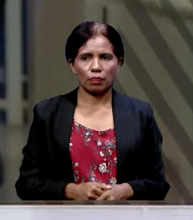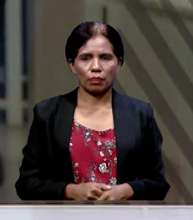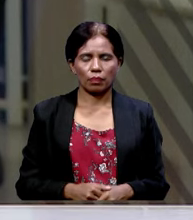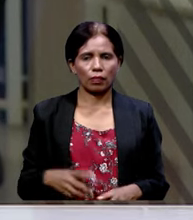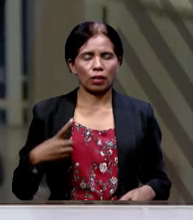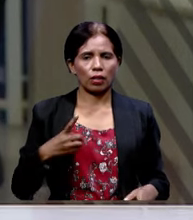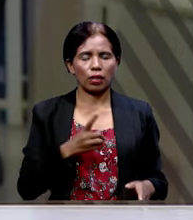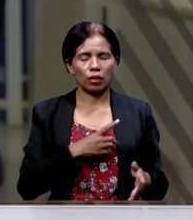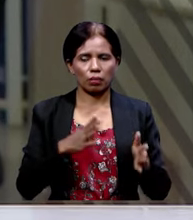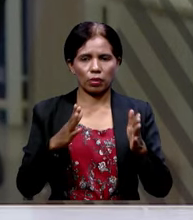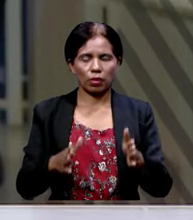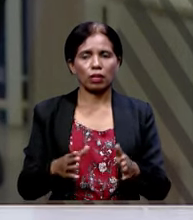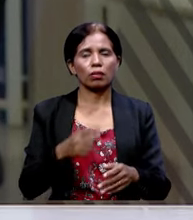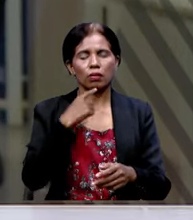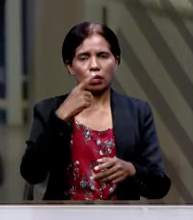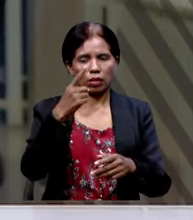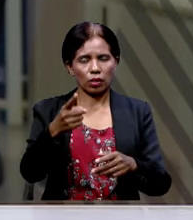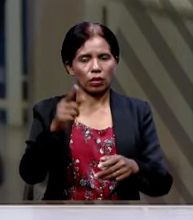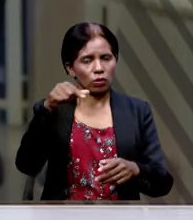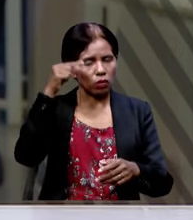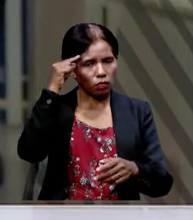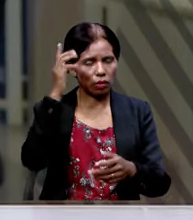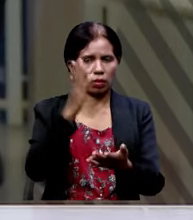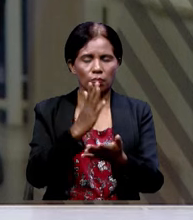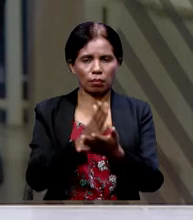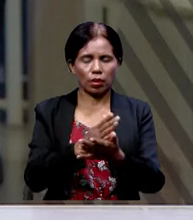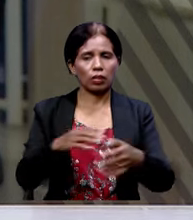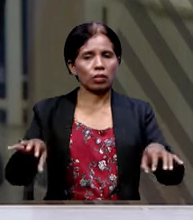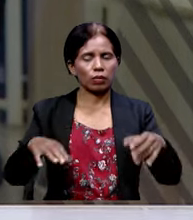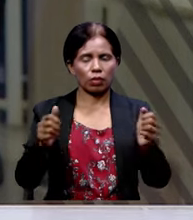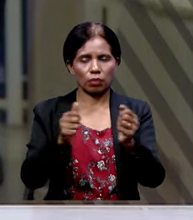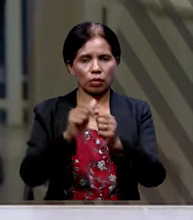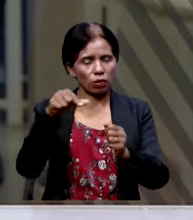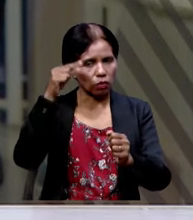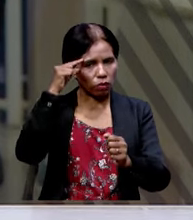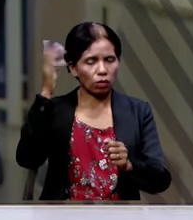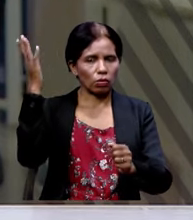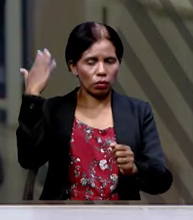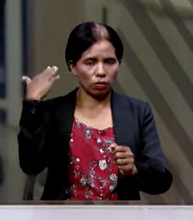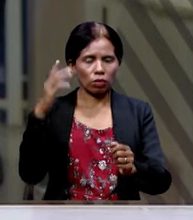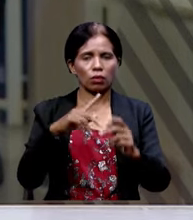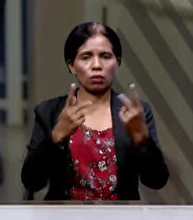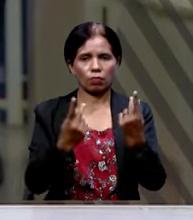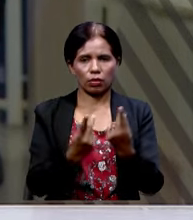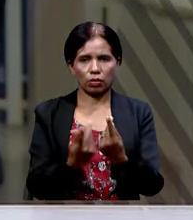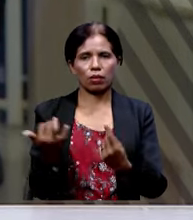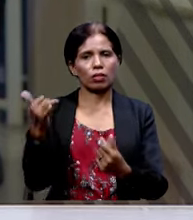Deputado da oposição preocupa, o governo atual cancela contrato entre o governo anterior ou companhia Sira.